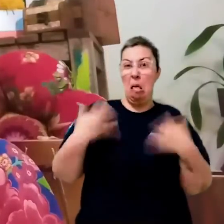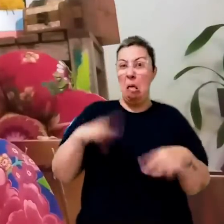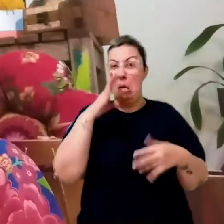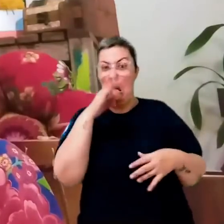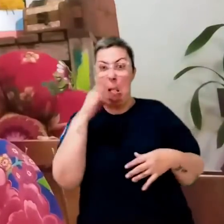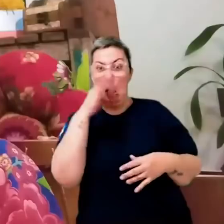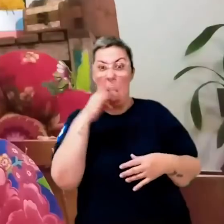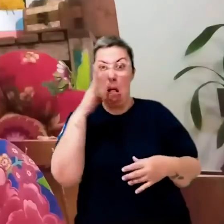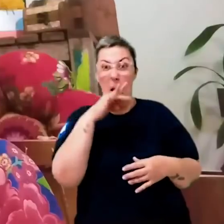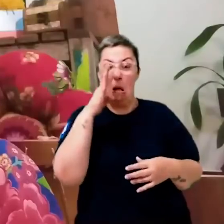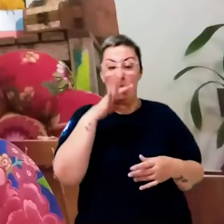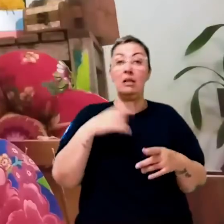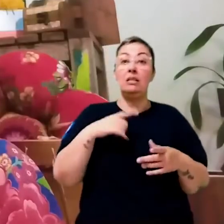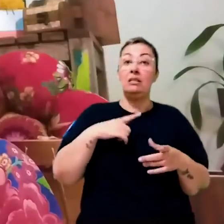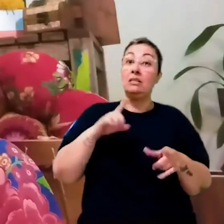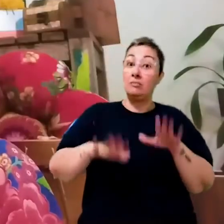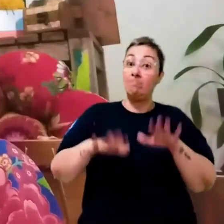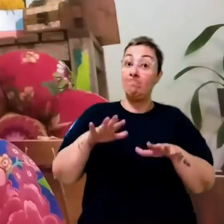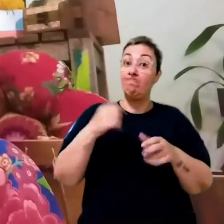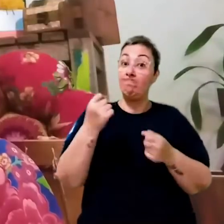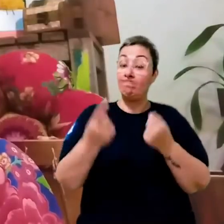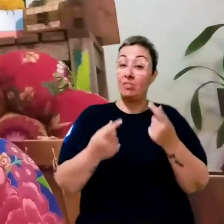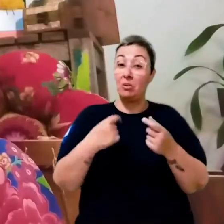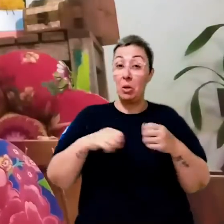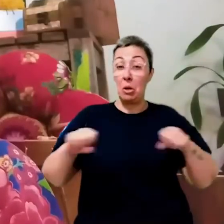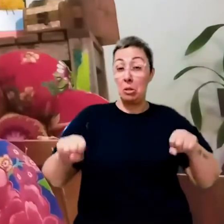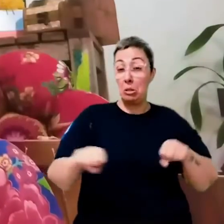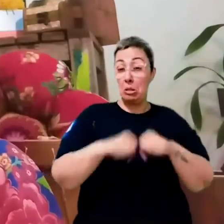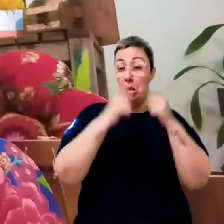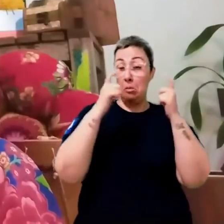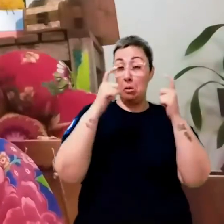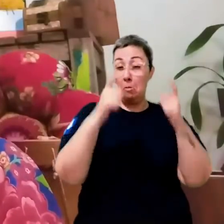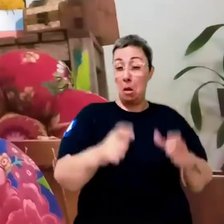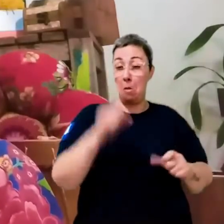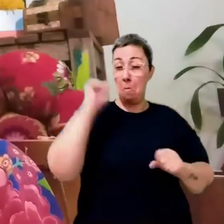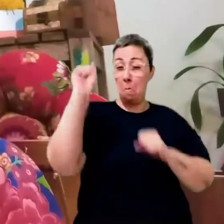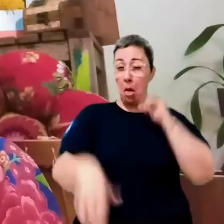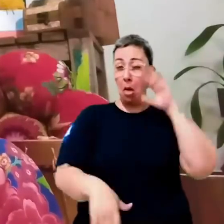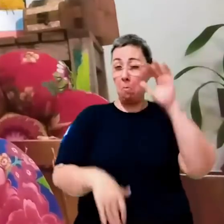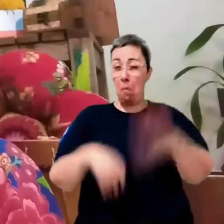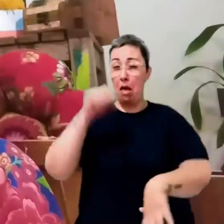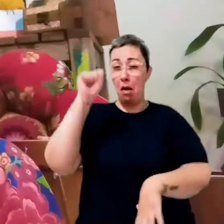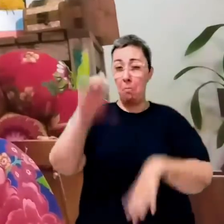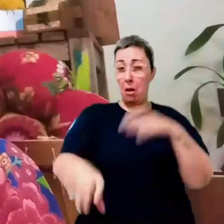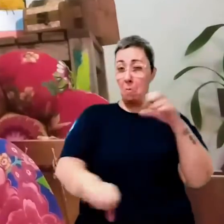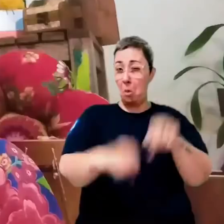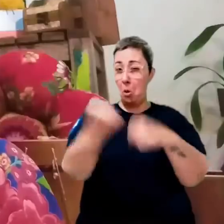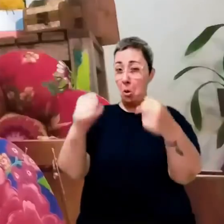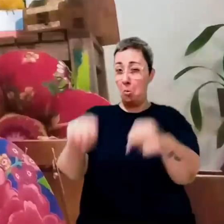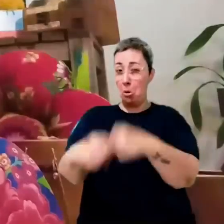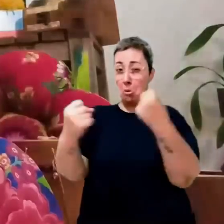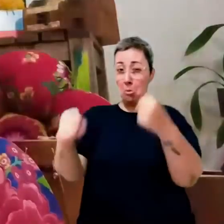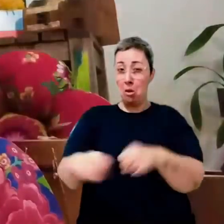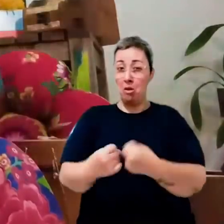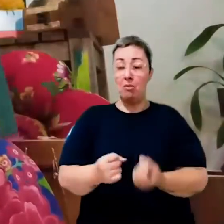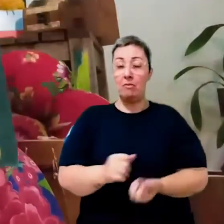querem. Crianças que às vezes quebram os pratos, as vasilhas e tudo mais.